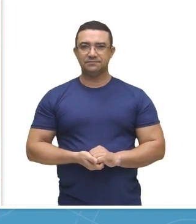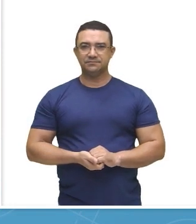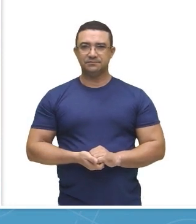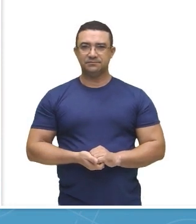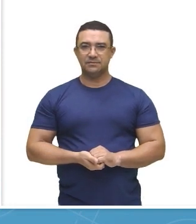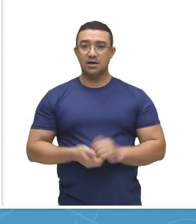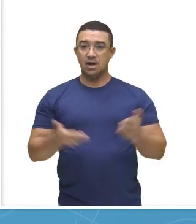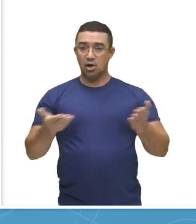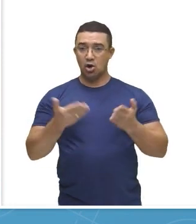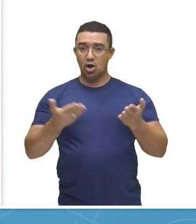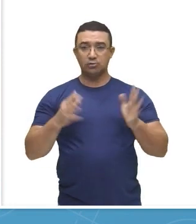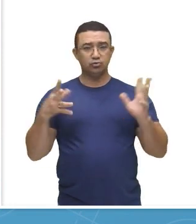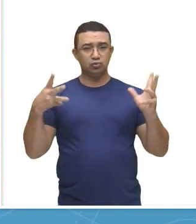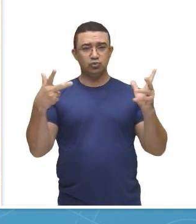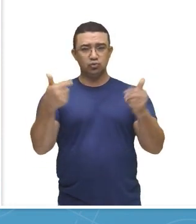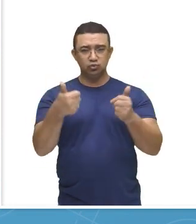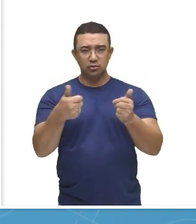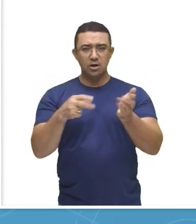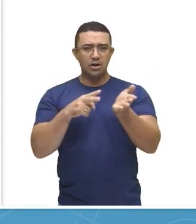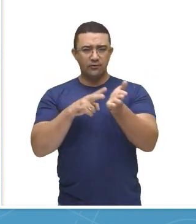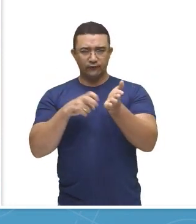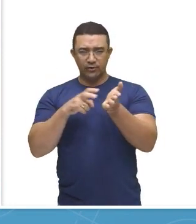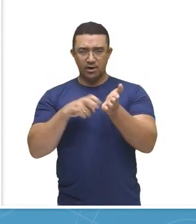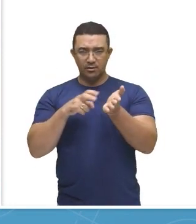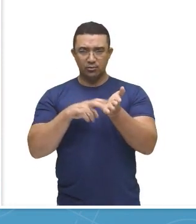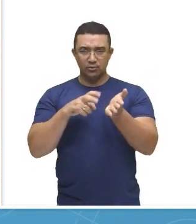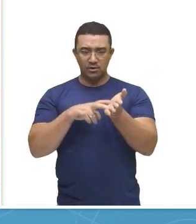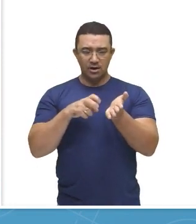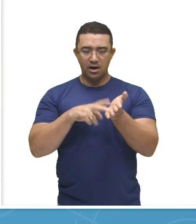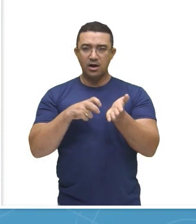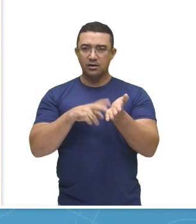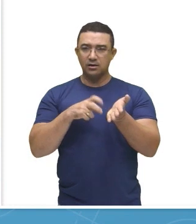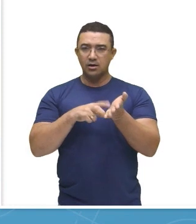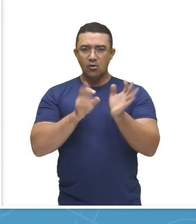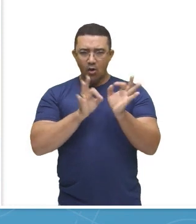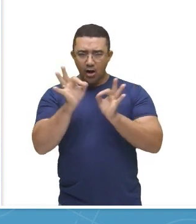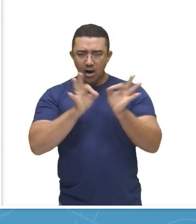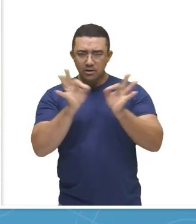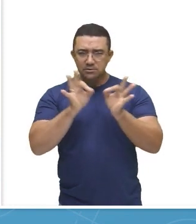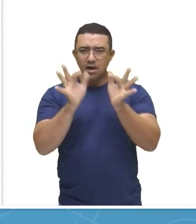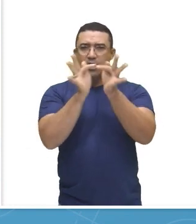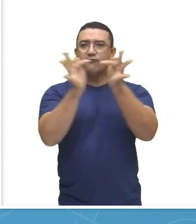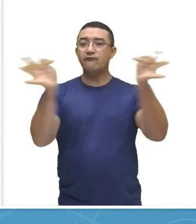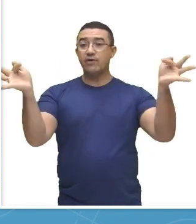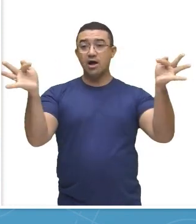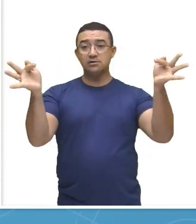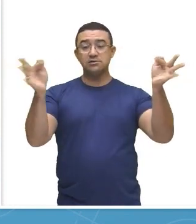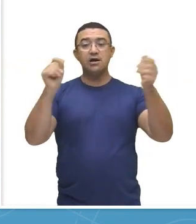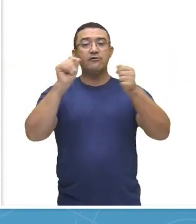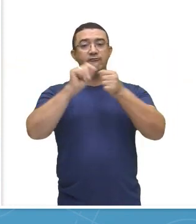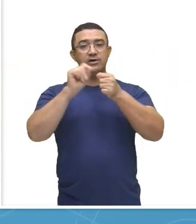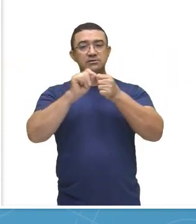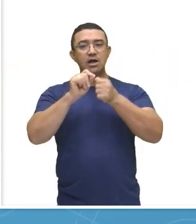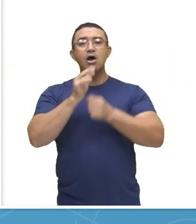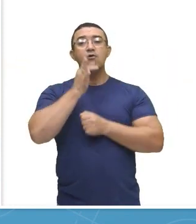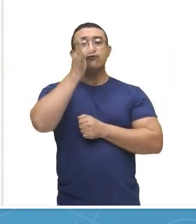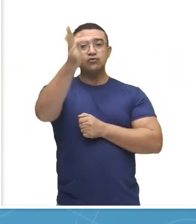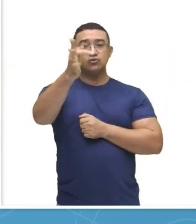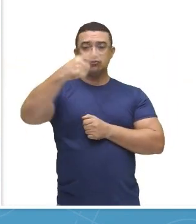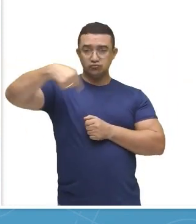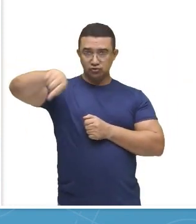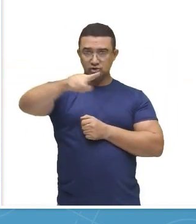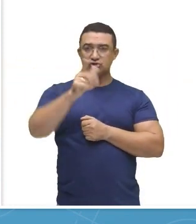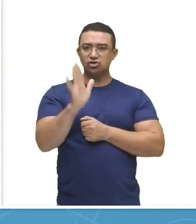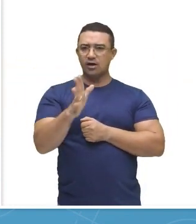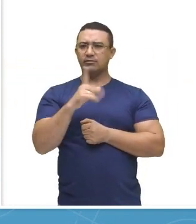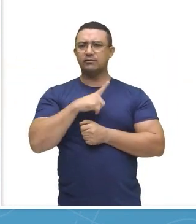esse vocabulário, né? E posso construir agora orações utilizando o futuro, você já tem verbos, e eu